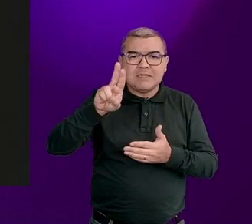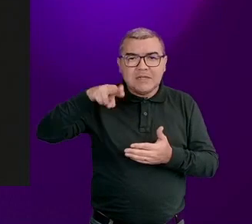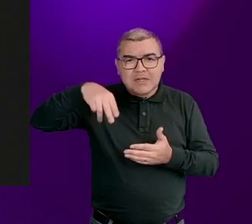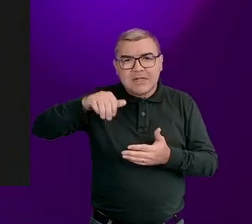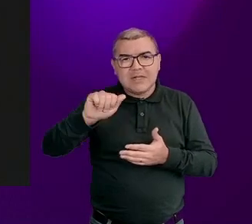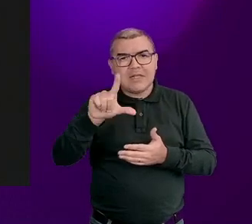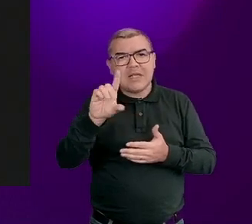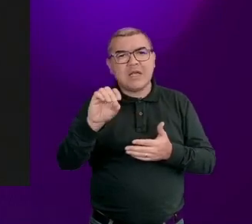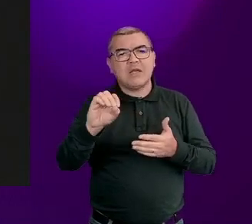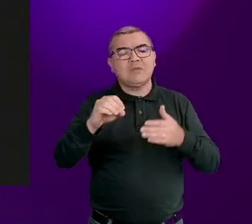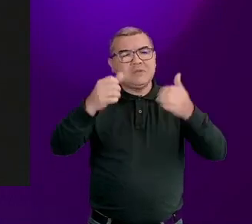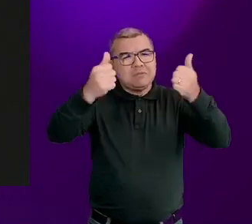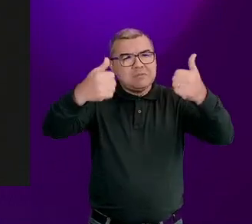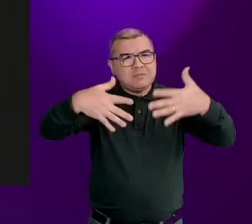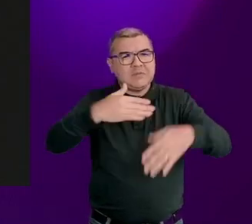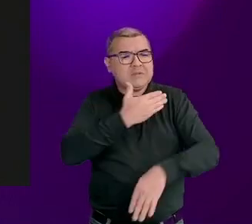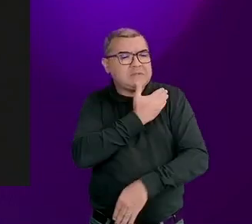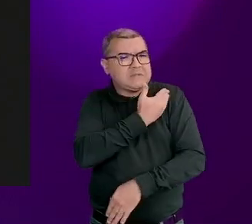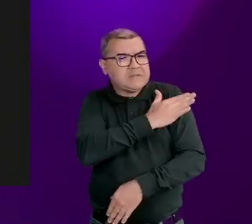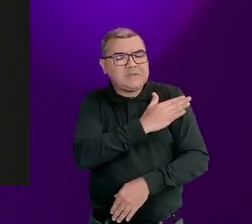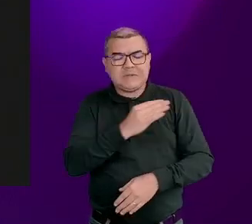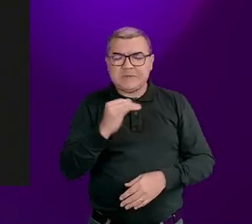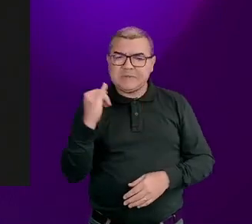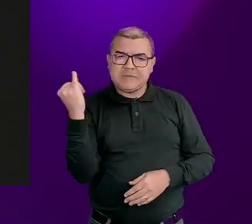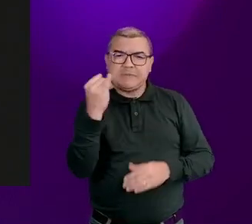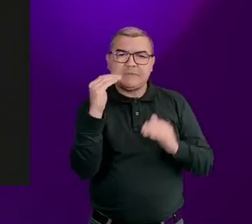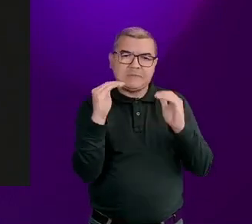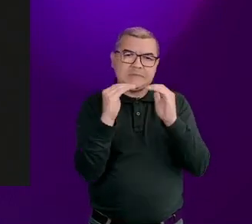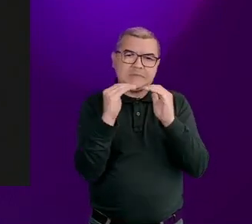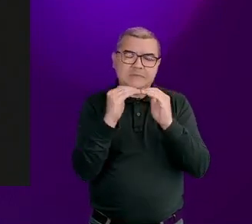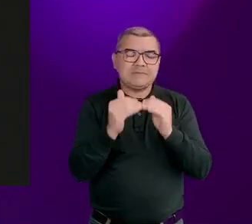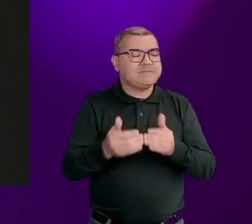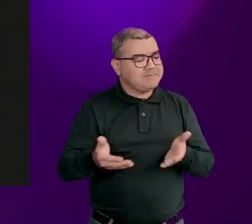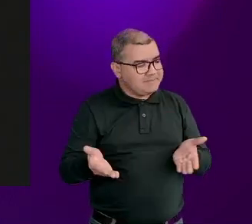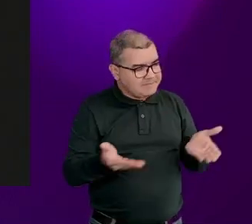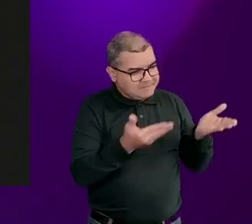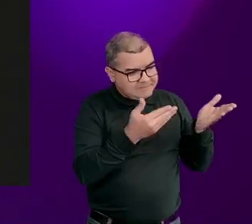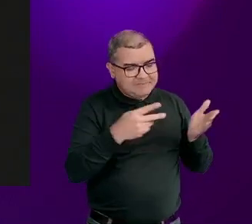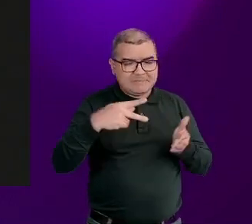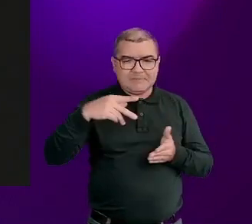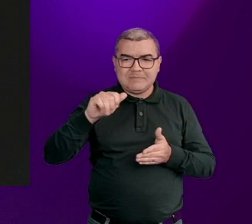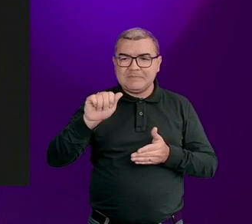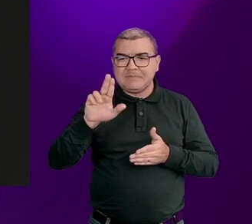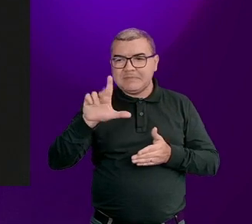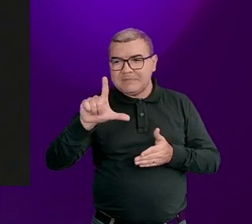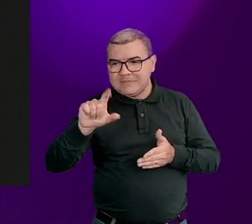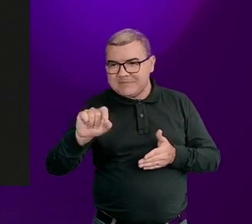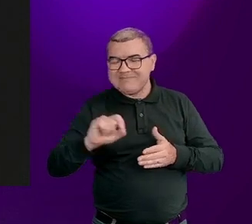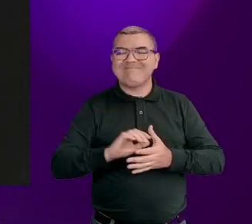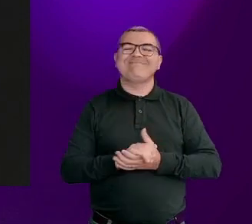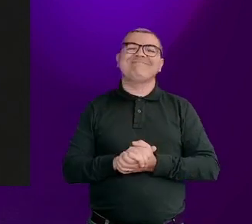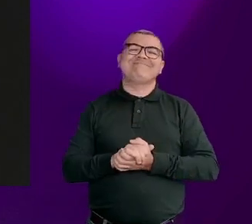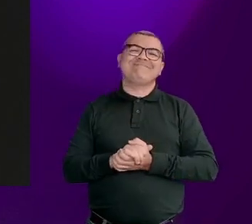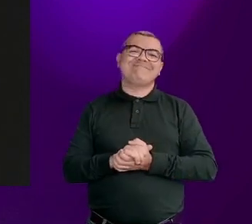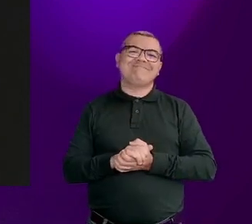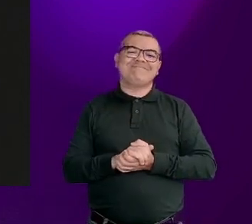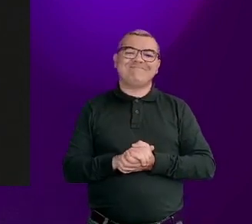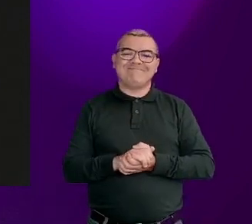o comentário muito percussiente aí que ele fez e passo a palavra para você, PC, para não me